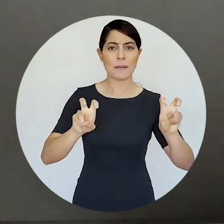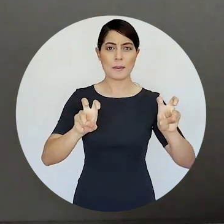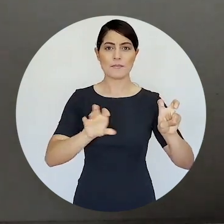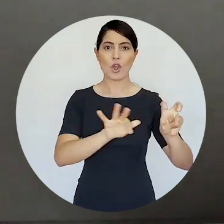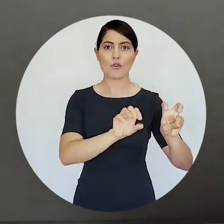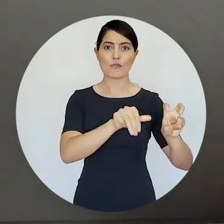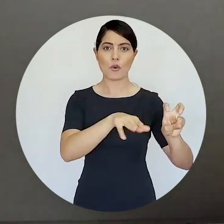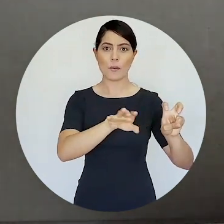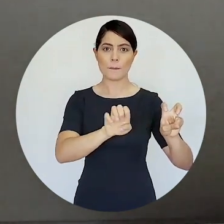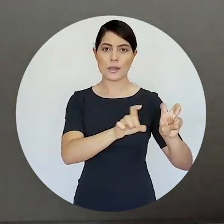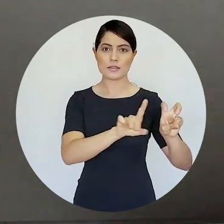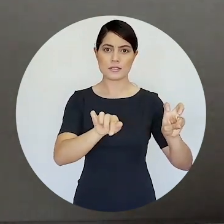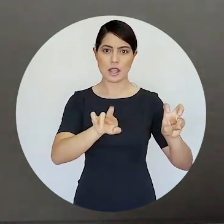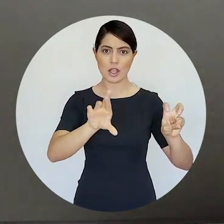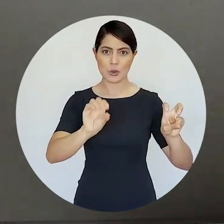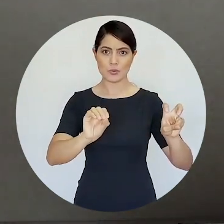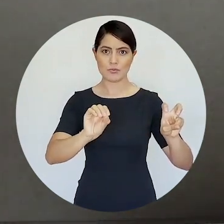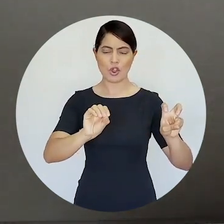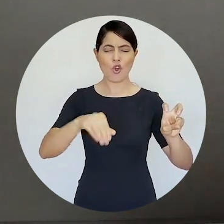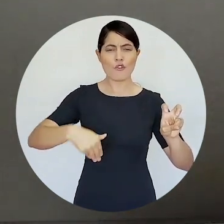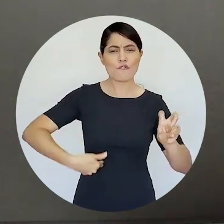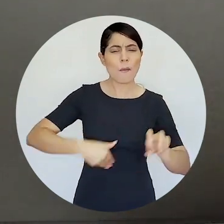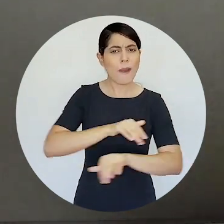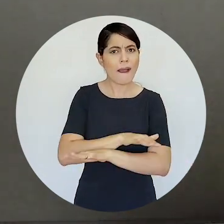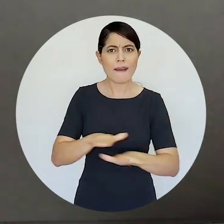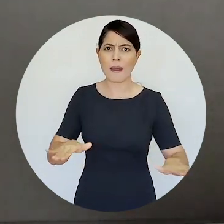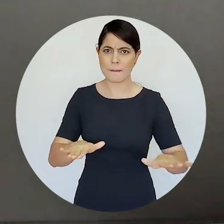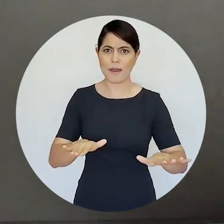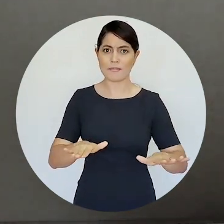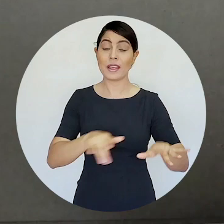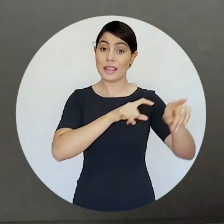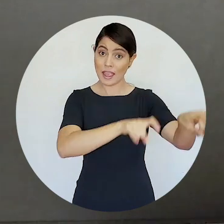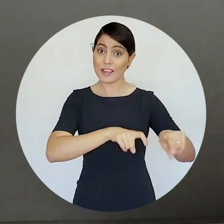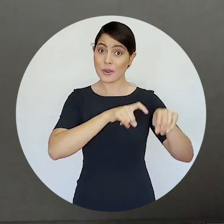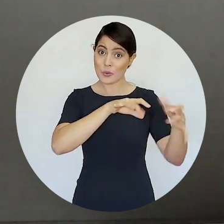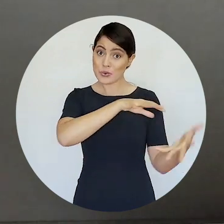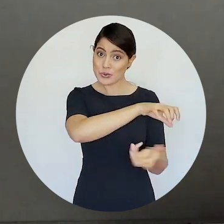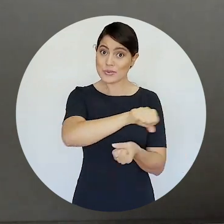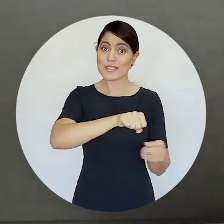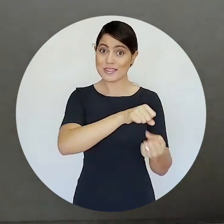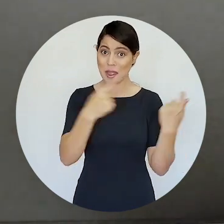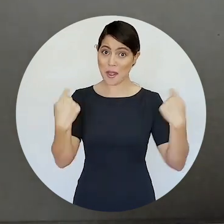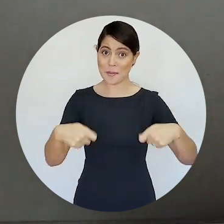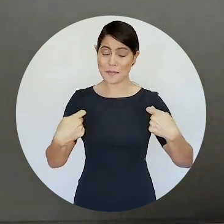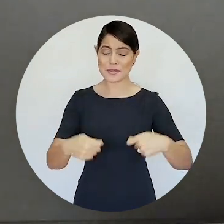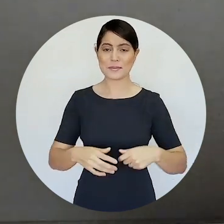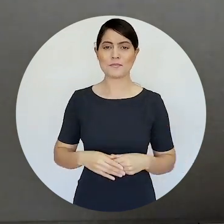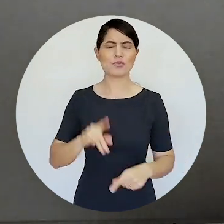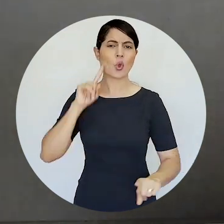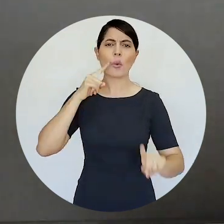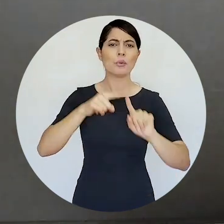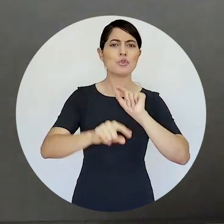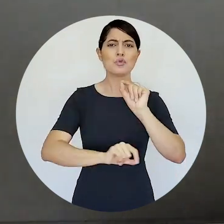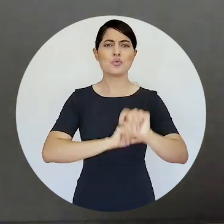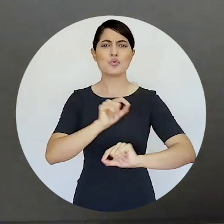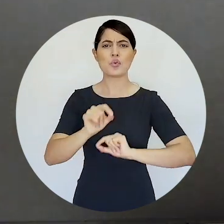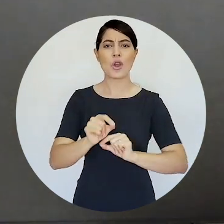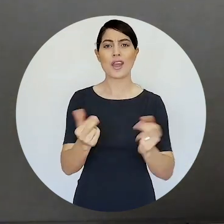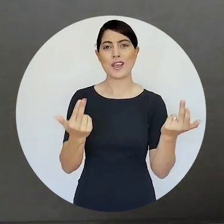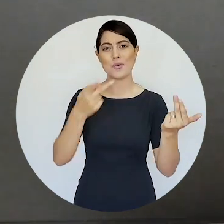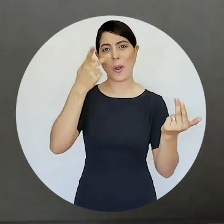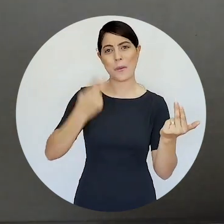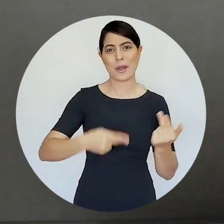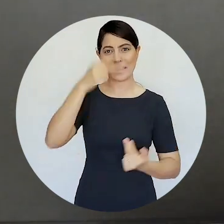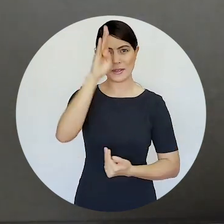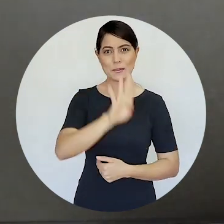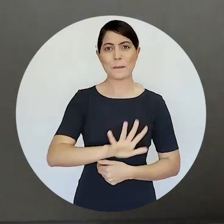fala da fome zero e da agricultura sustentável. Esse ODS, ele vai mais ou menos na mesma linha do que o